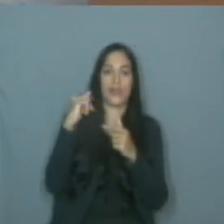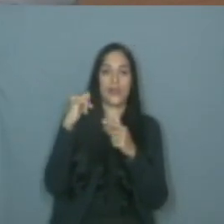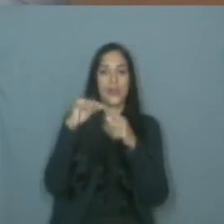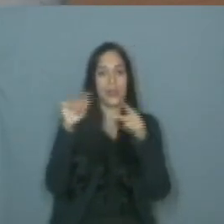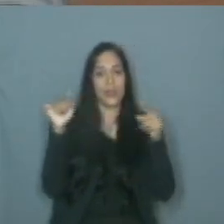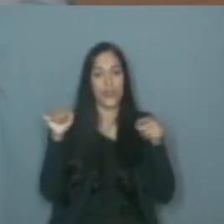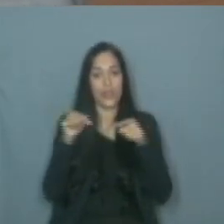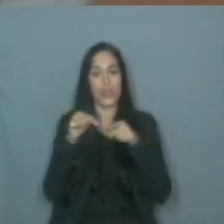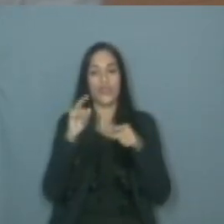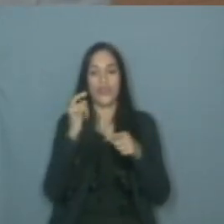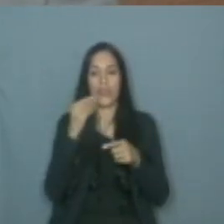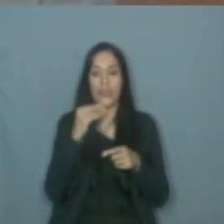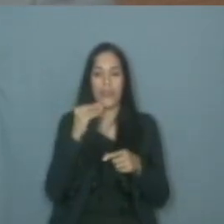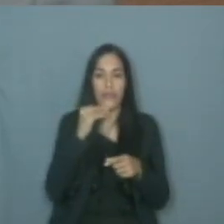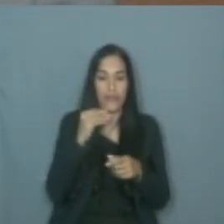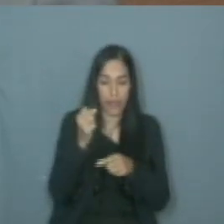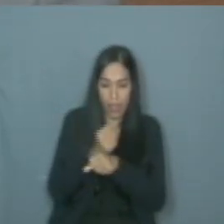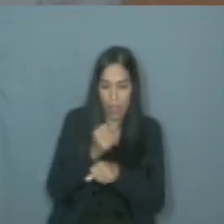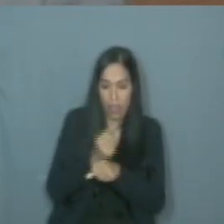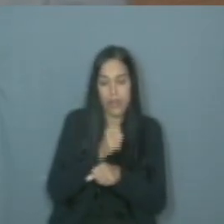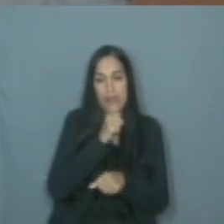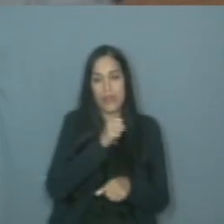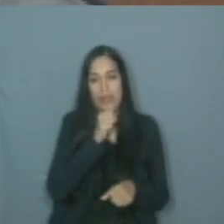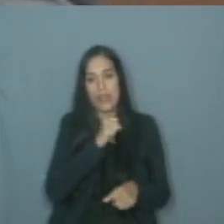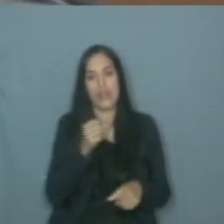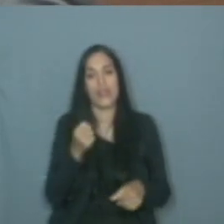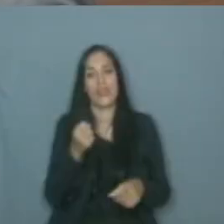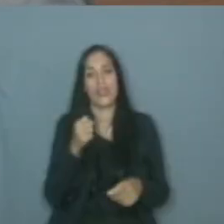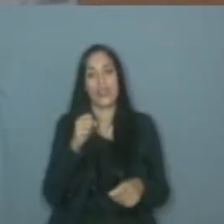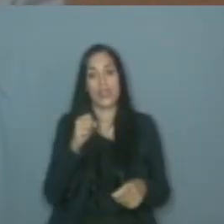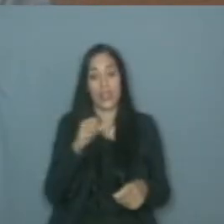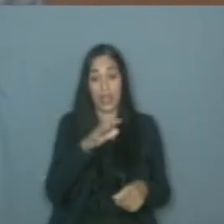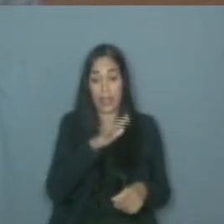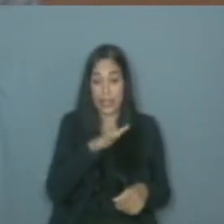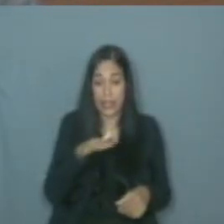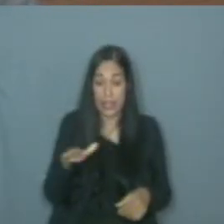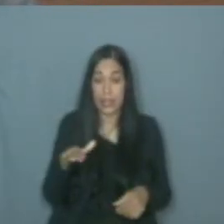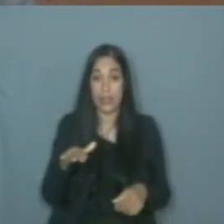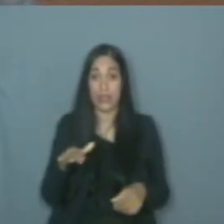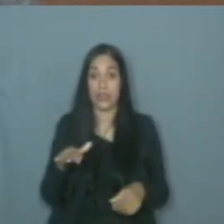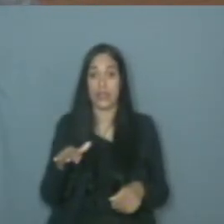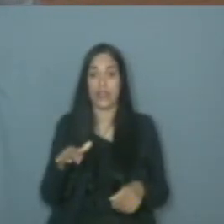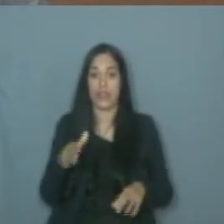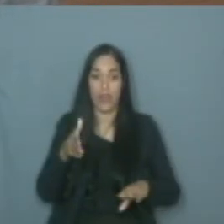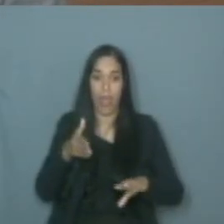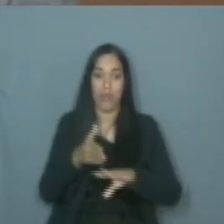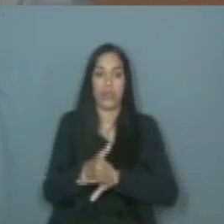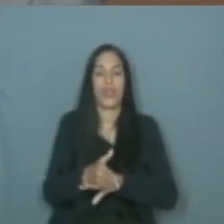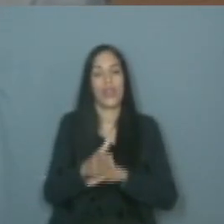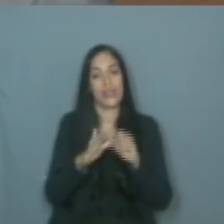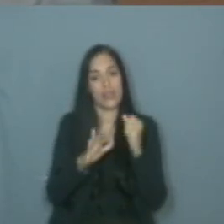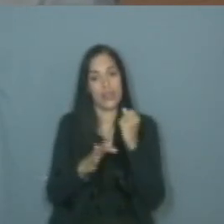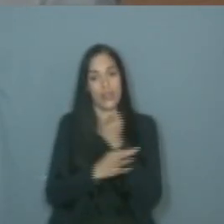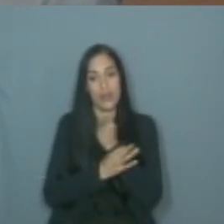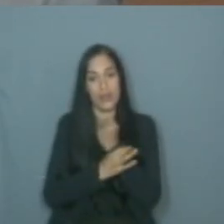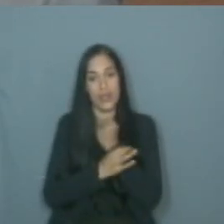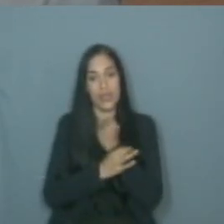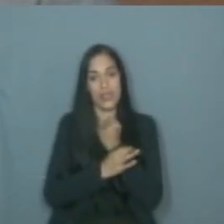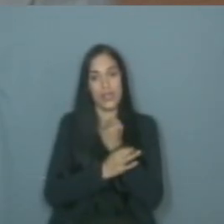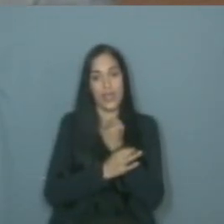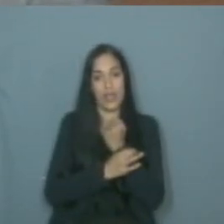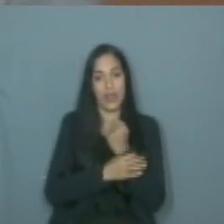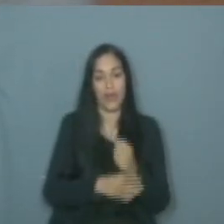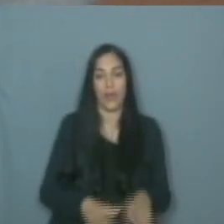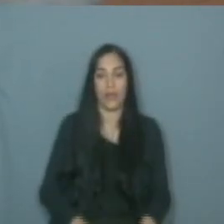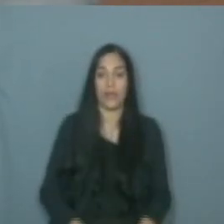As caixas estão enferrujadas, com buracos. Crianças podem ter acesso aos fios dentro. Então é questão de segurança.